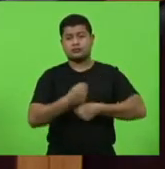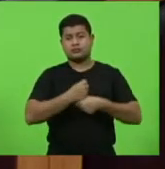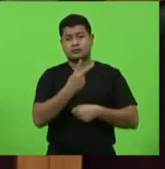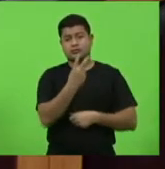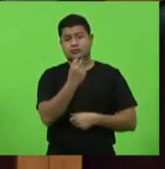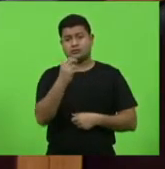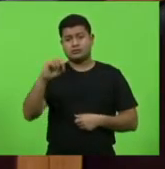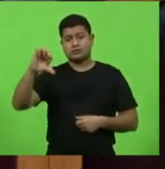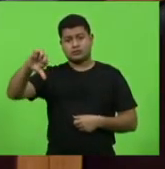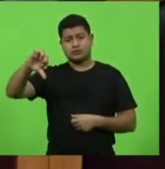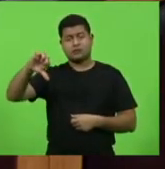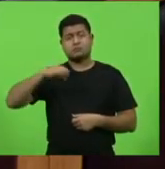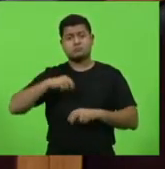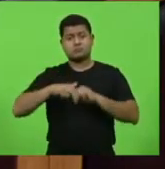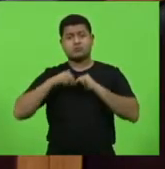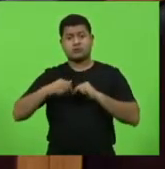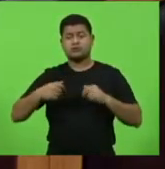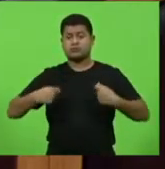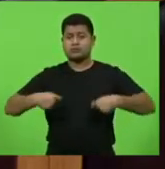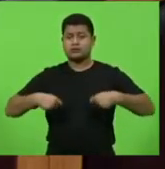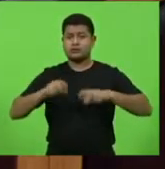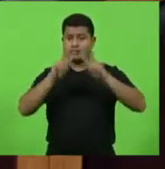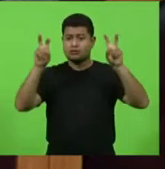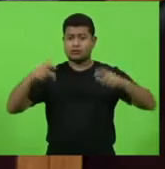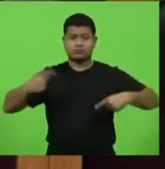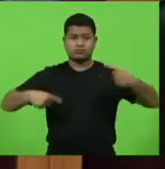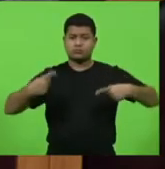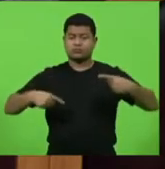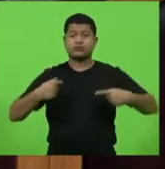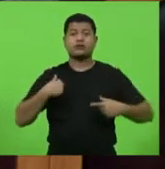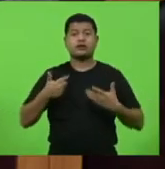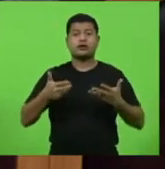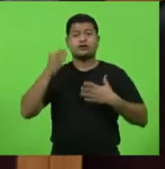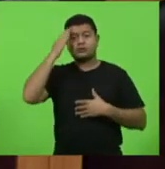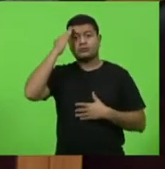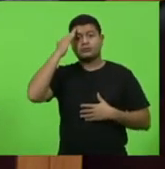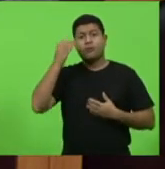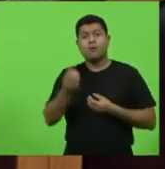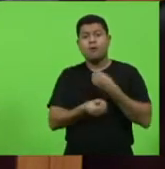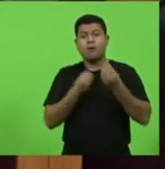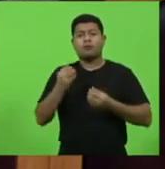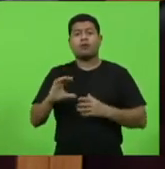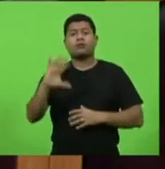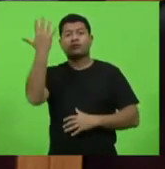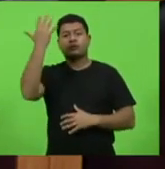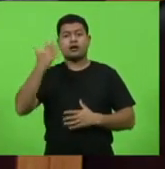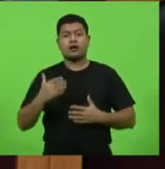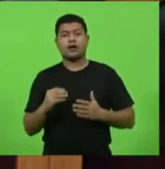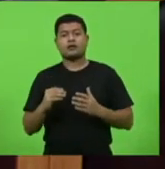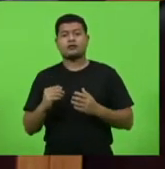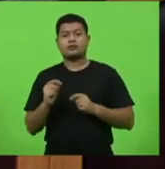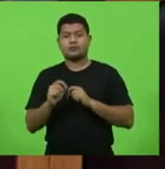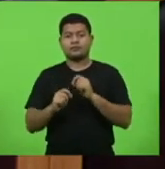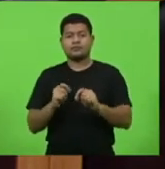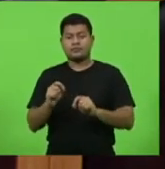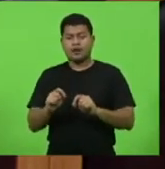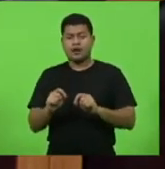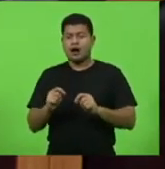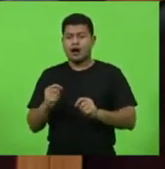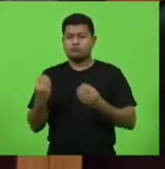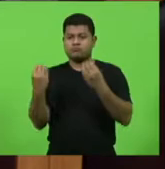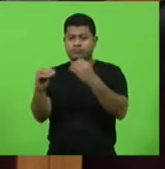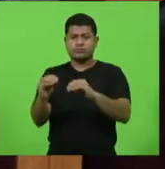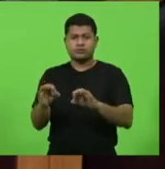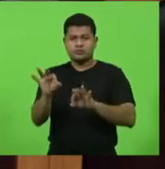queremos fazer esse assunto para o debate. Queremos saber como ocorre a aplicação do programa de combate ao bullying nas